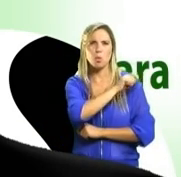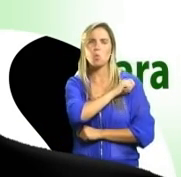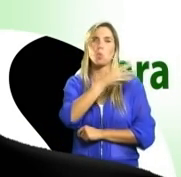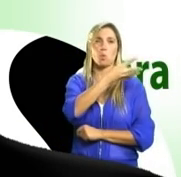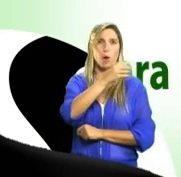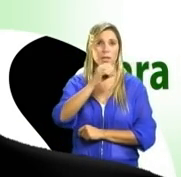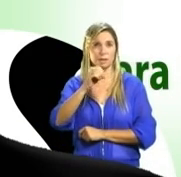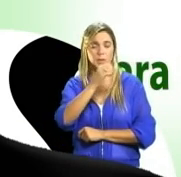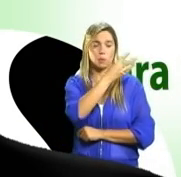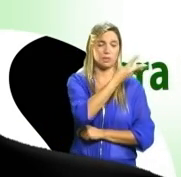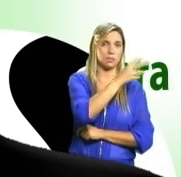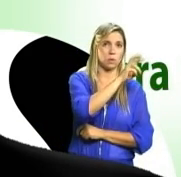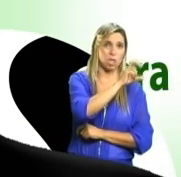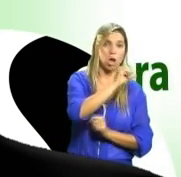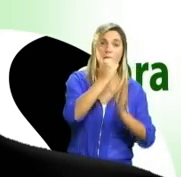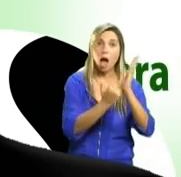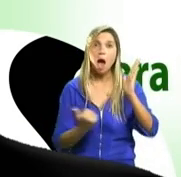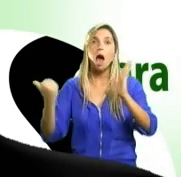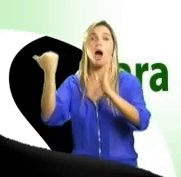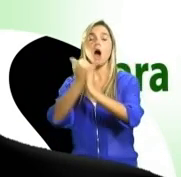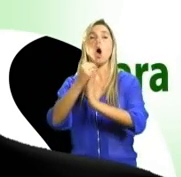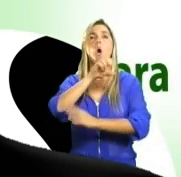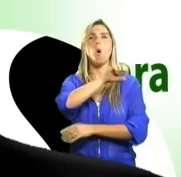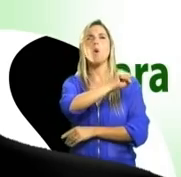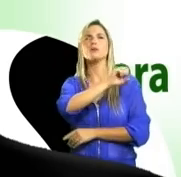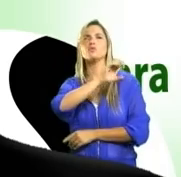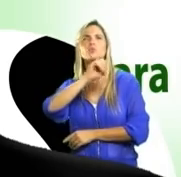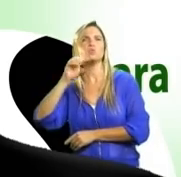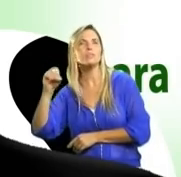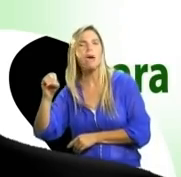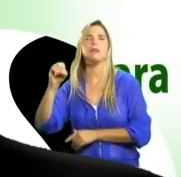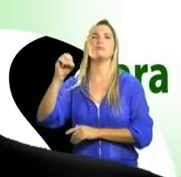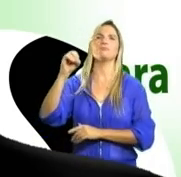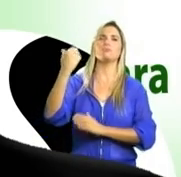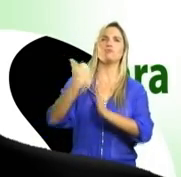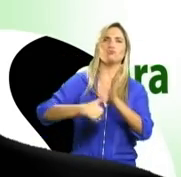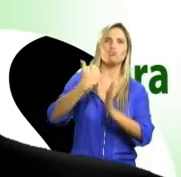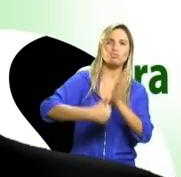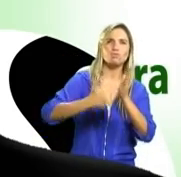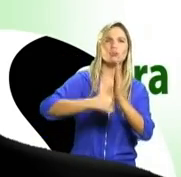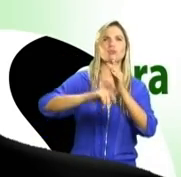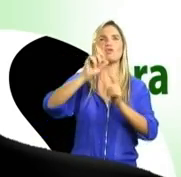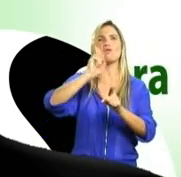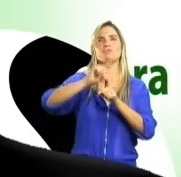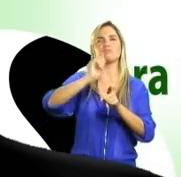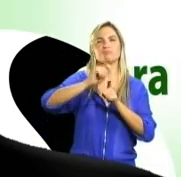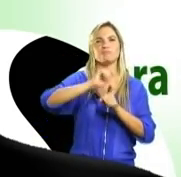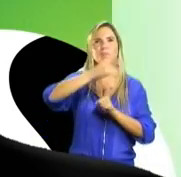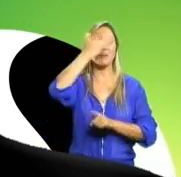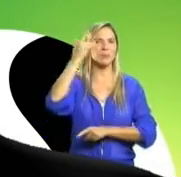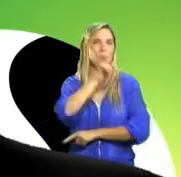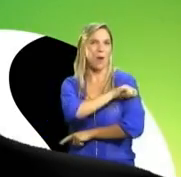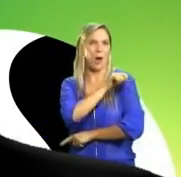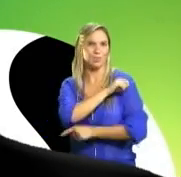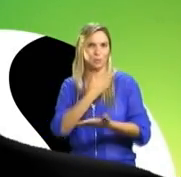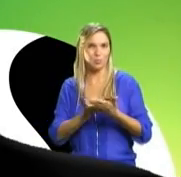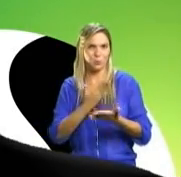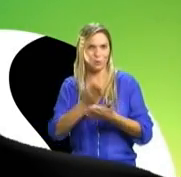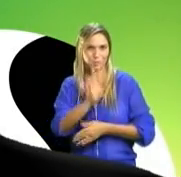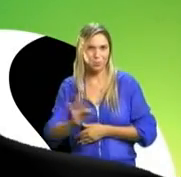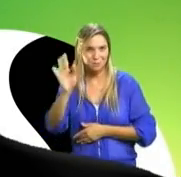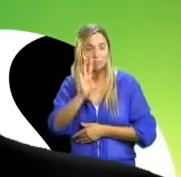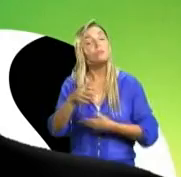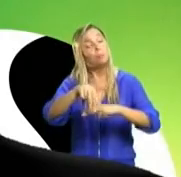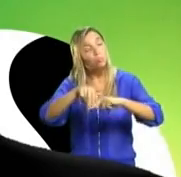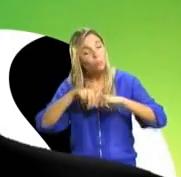de 459 para cerca de 800 bolsas para o acesso e a permanência no ensino superior. É por isso que